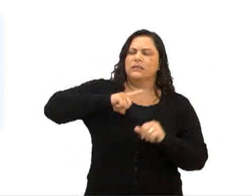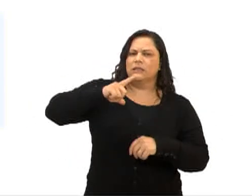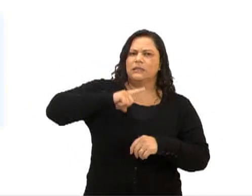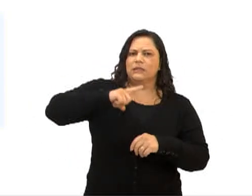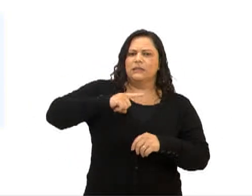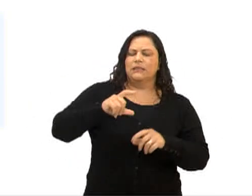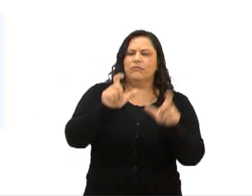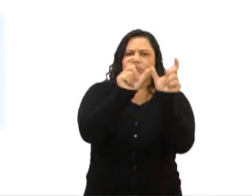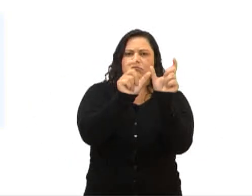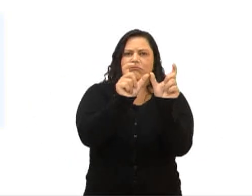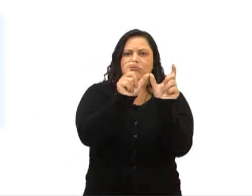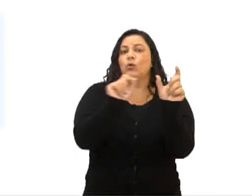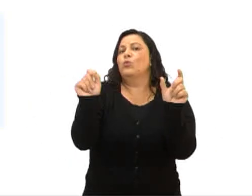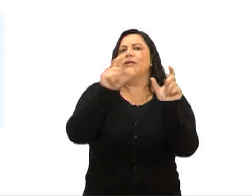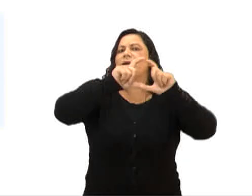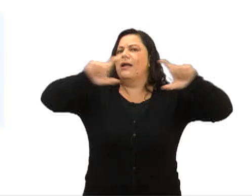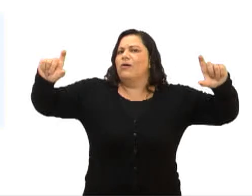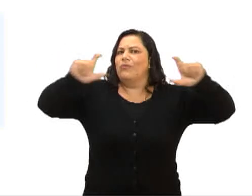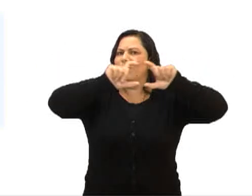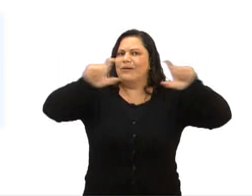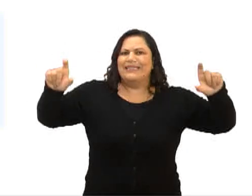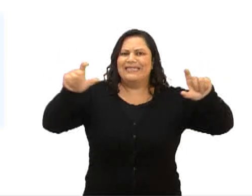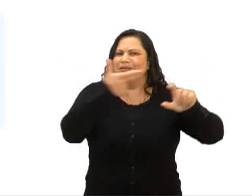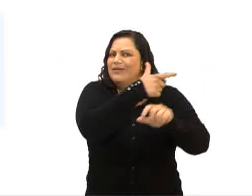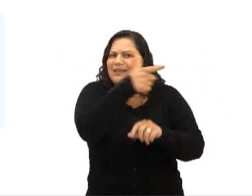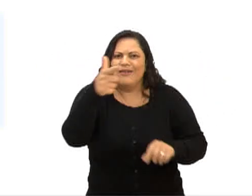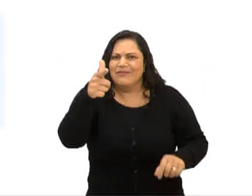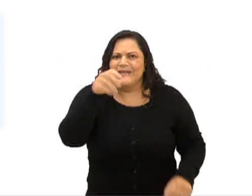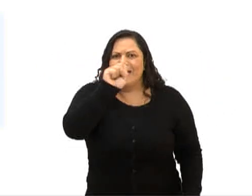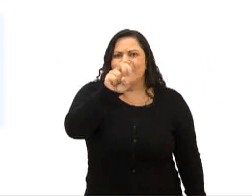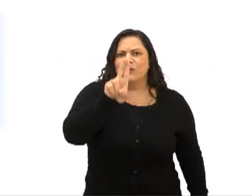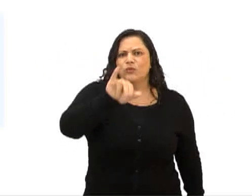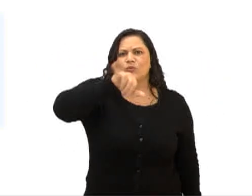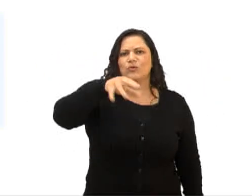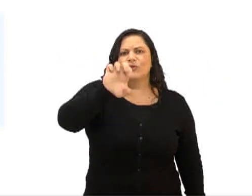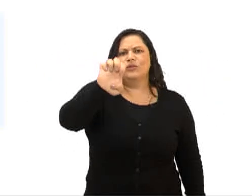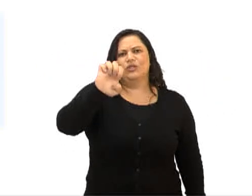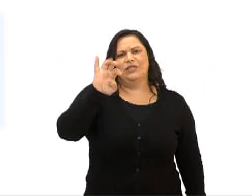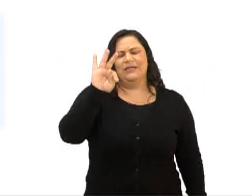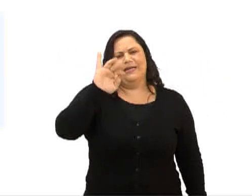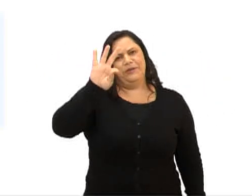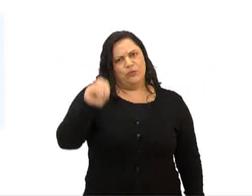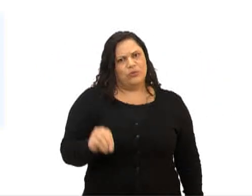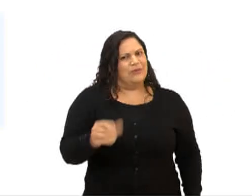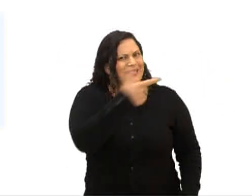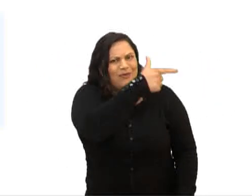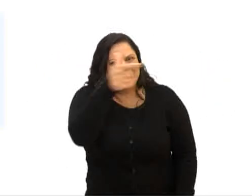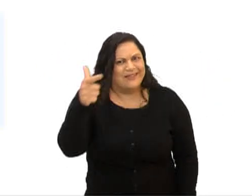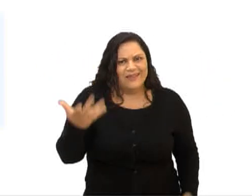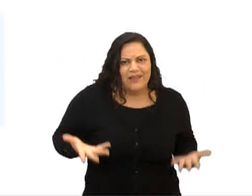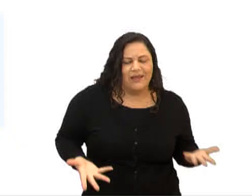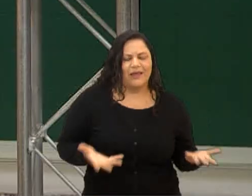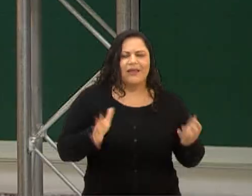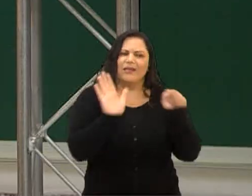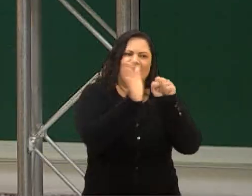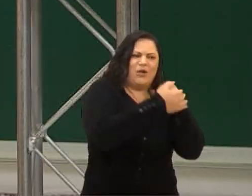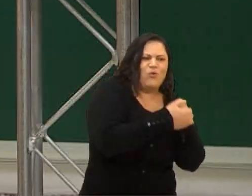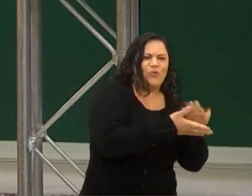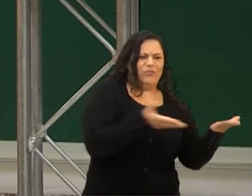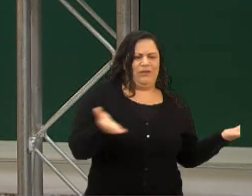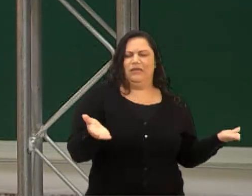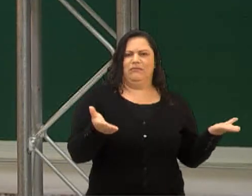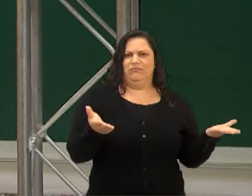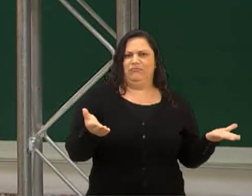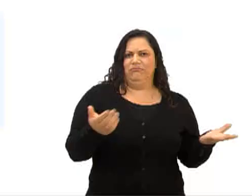sem sujeito, que aí a gente vai ter que descobrir, né, qual é a classificação desse sujeito, se ele é indeterminado, se ele é oculto, se ele é